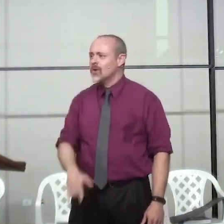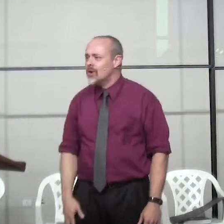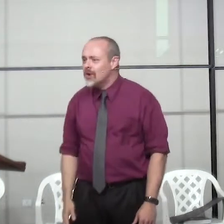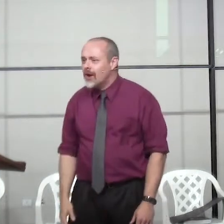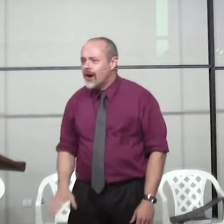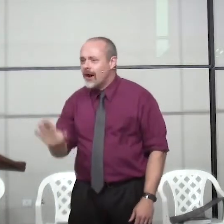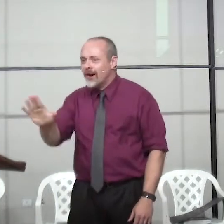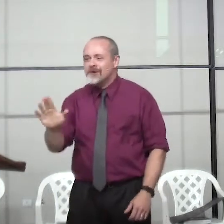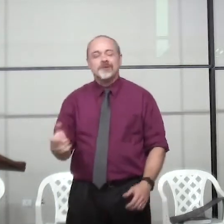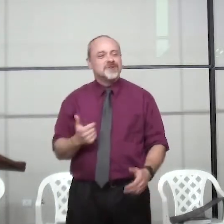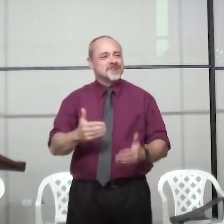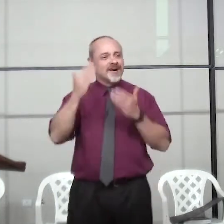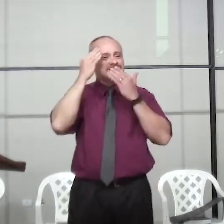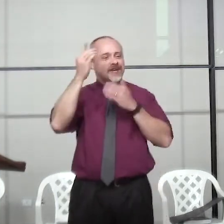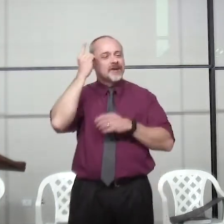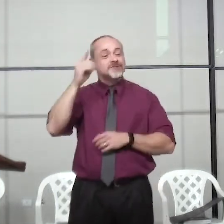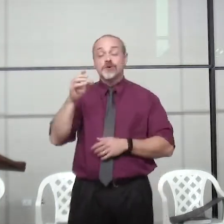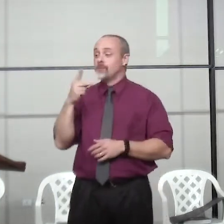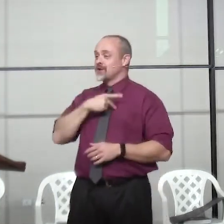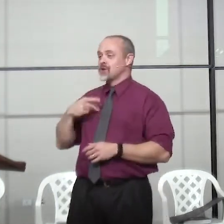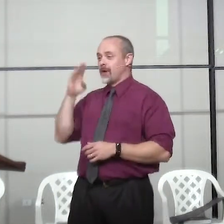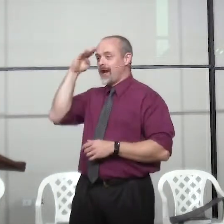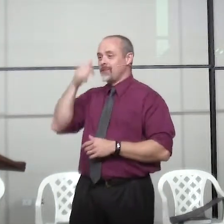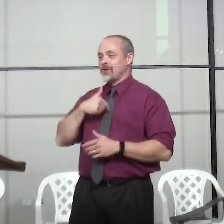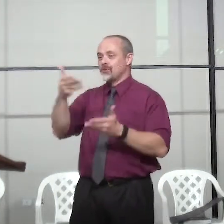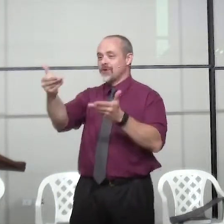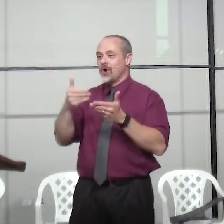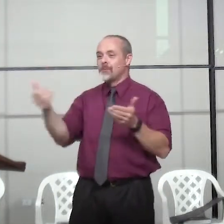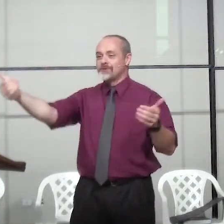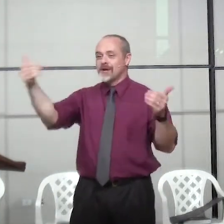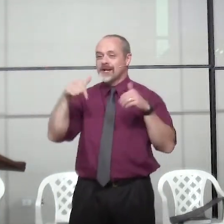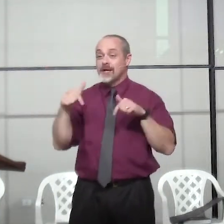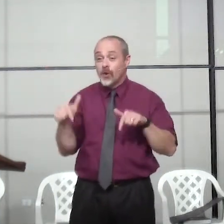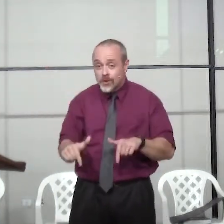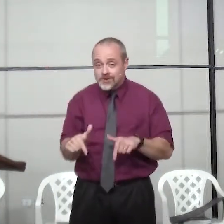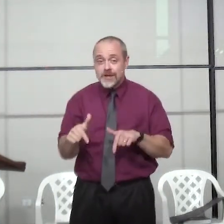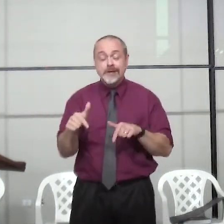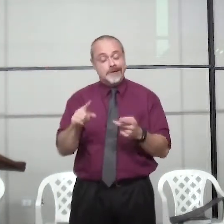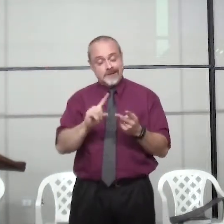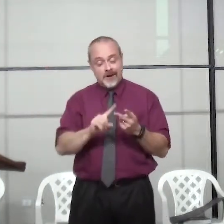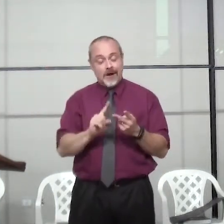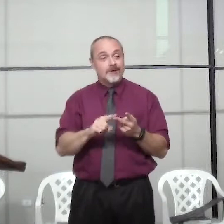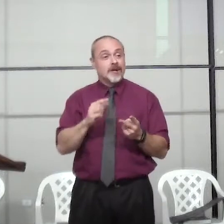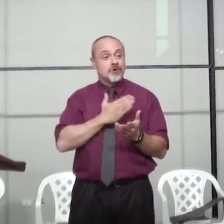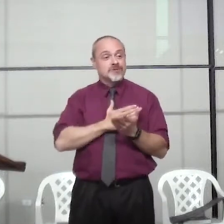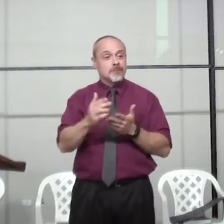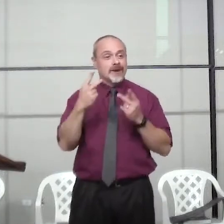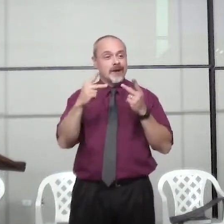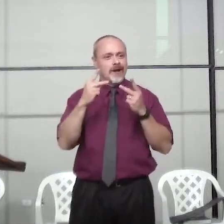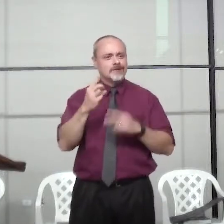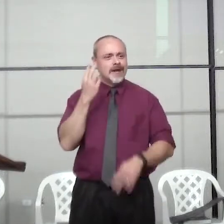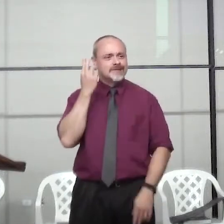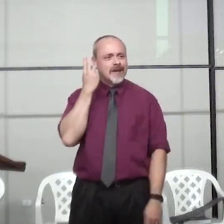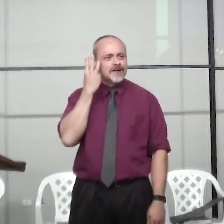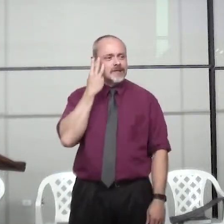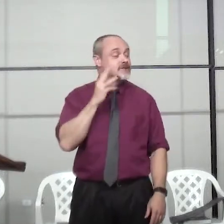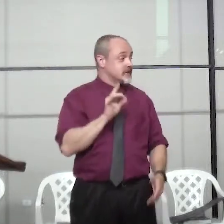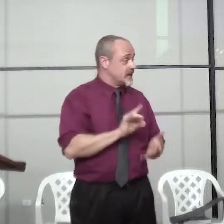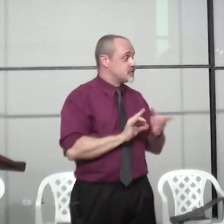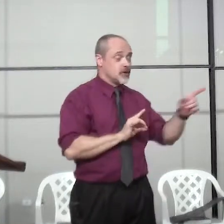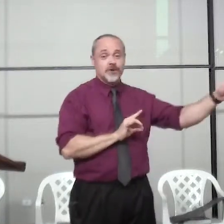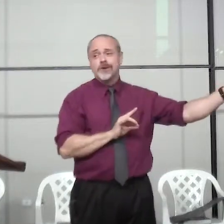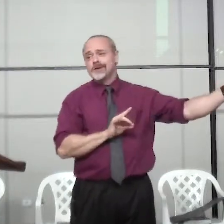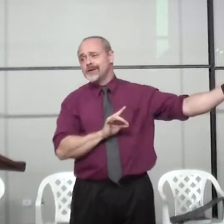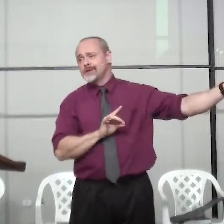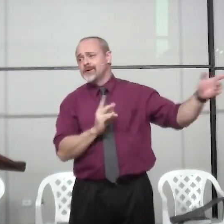avião. Mas graças a Deus, o pastor Brian me convidou para vir aqui hoje. Eu comecei pregando na terça. De